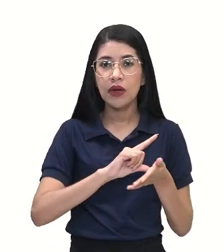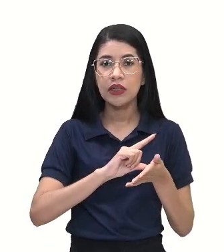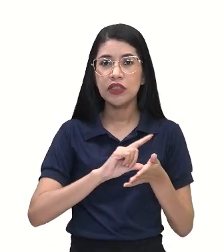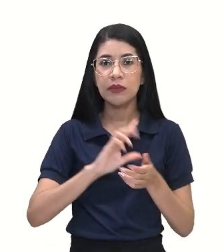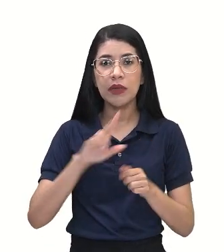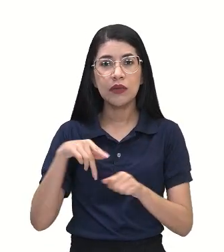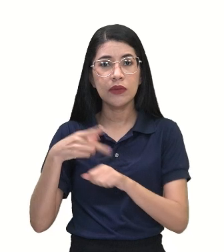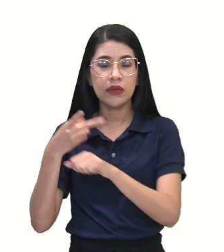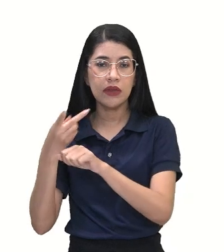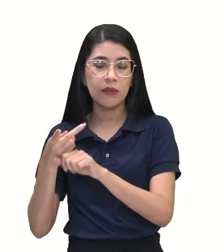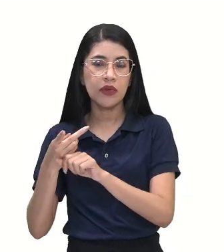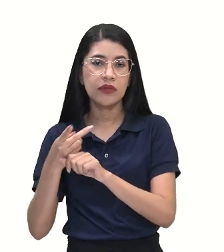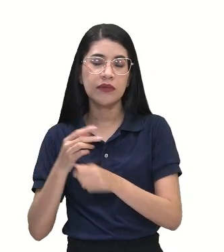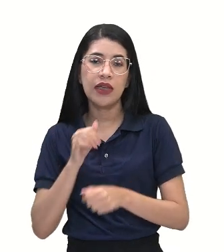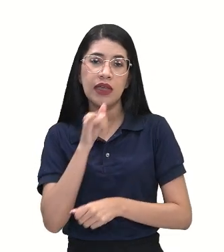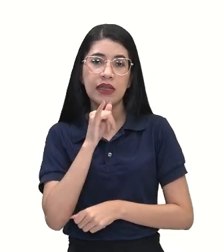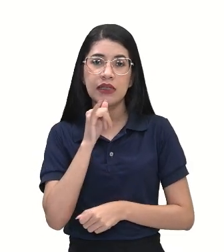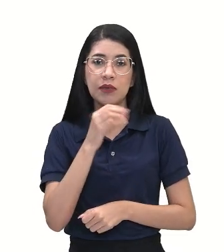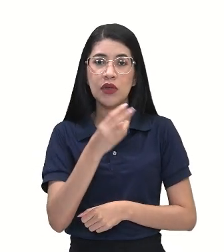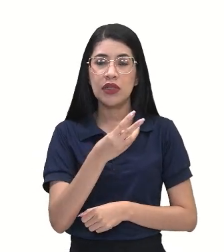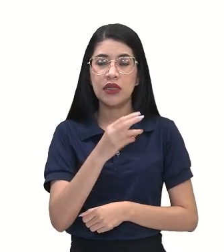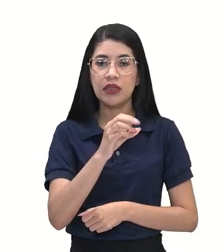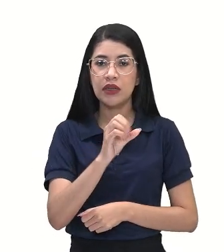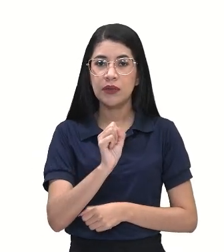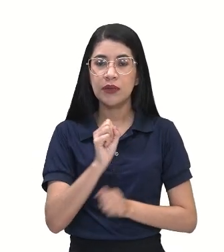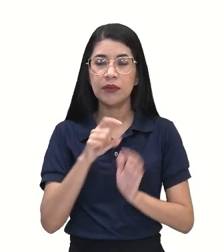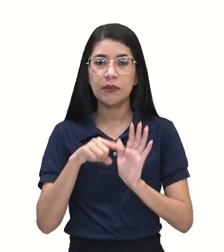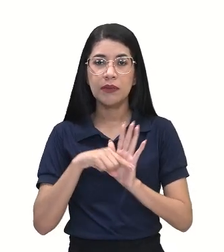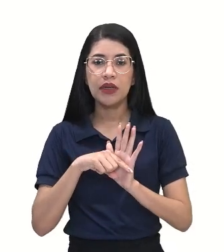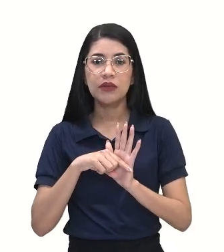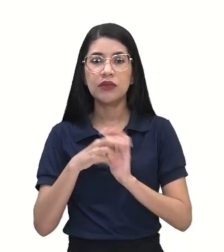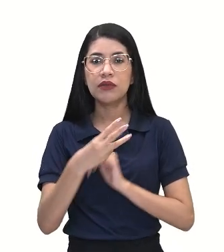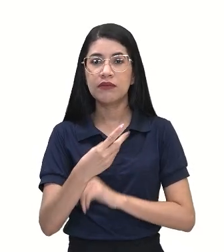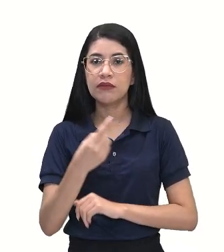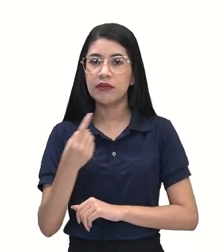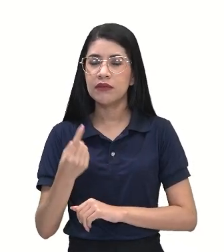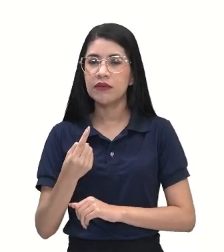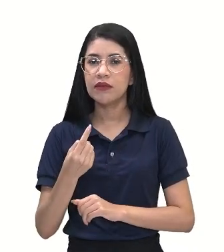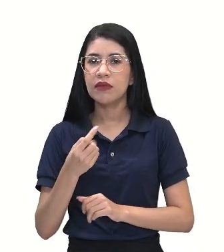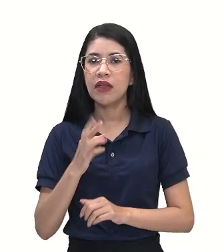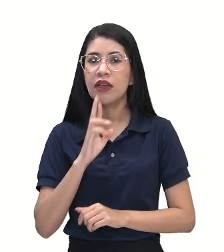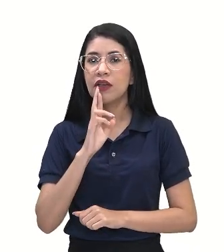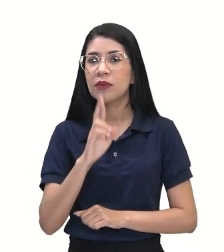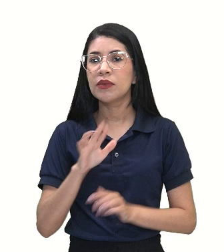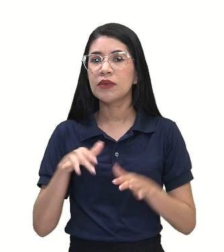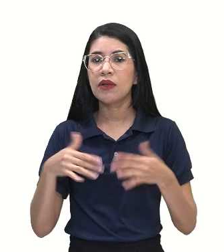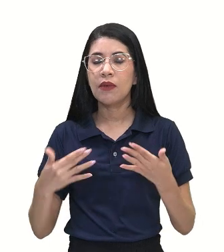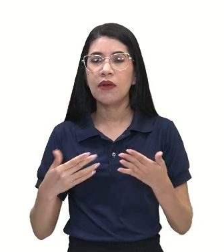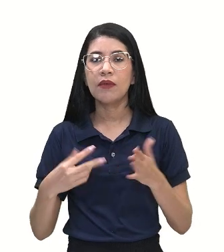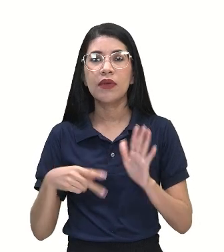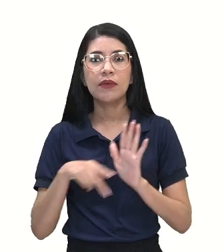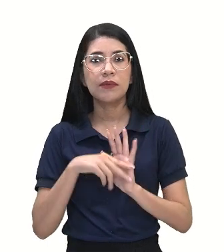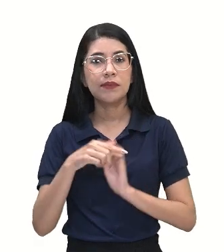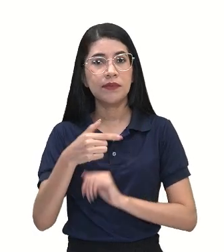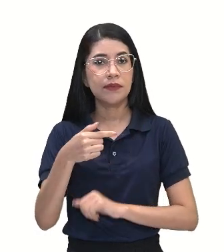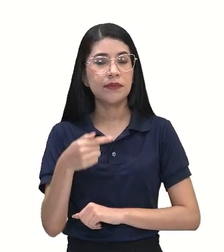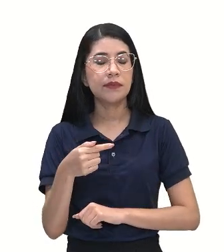Por exemplo, 38 menos 31, quanto é que dá? 7, né?